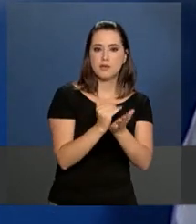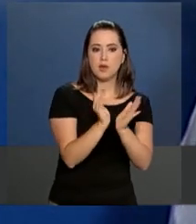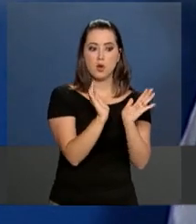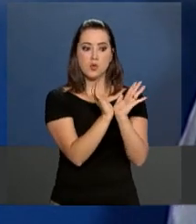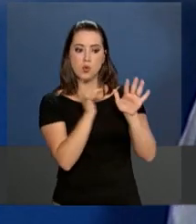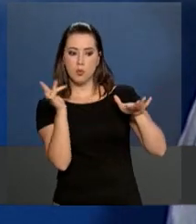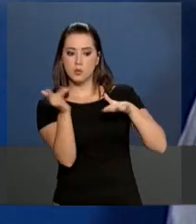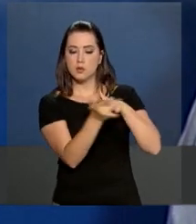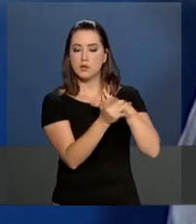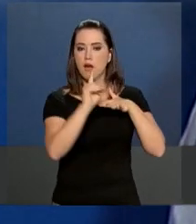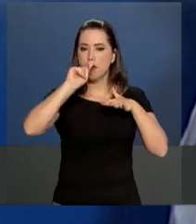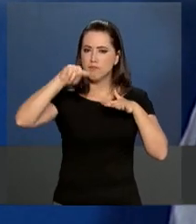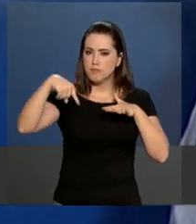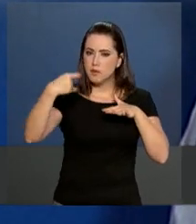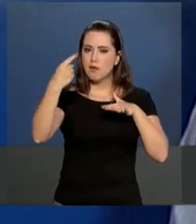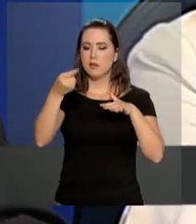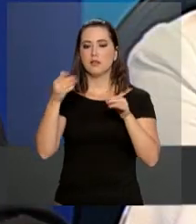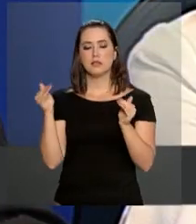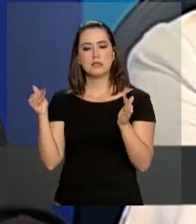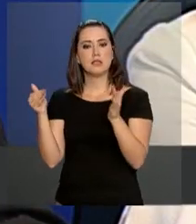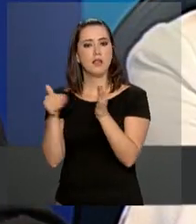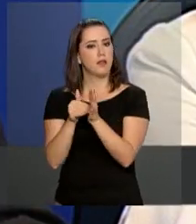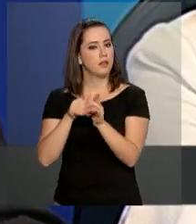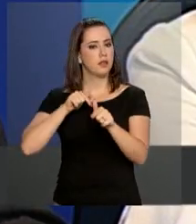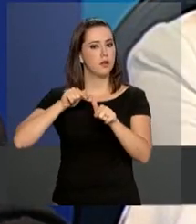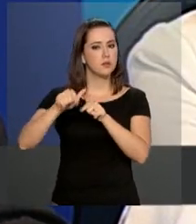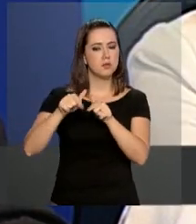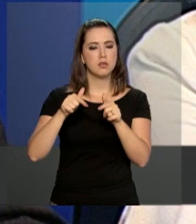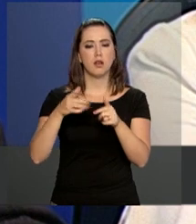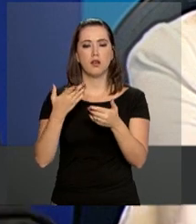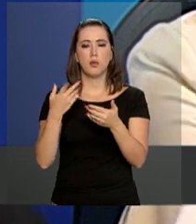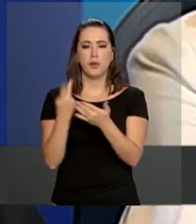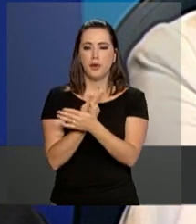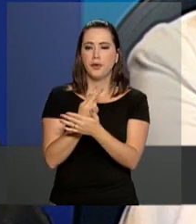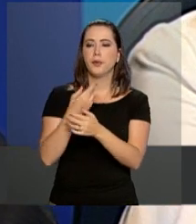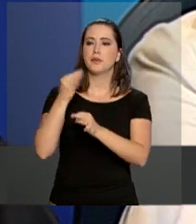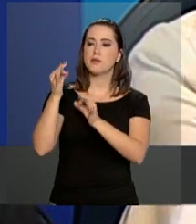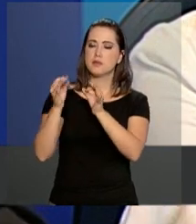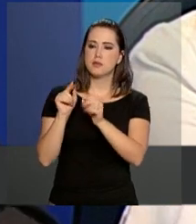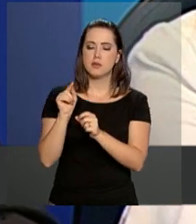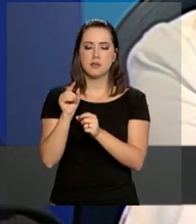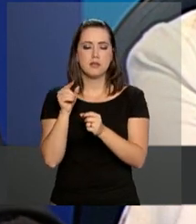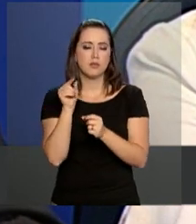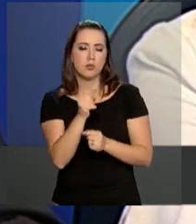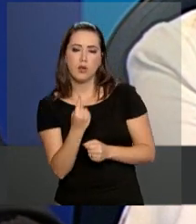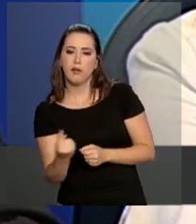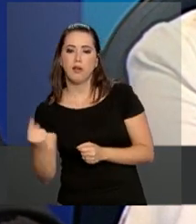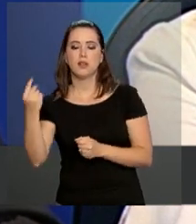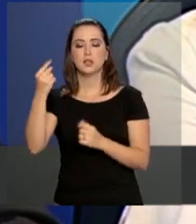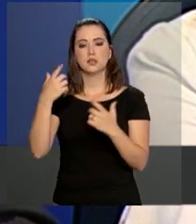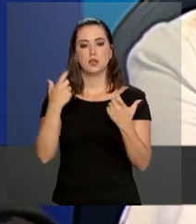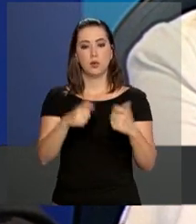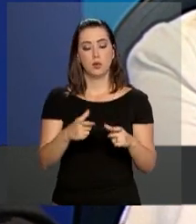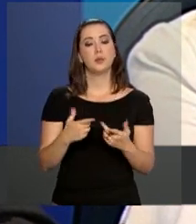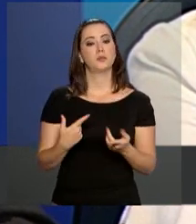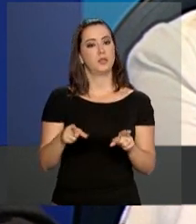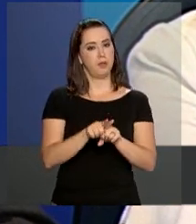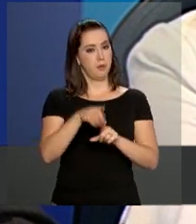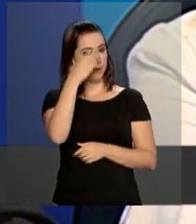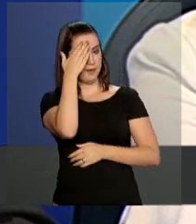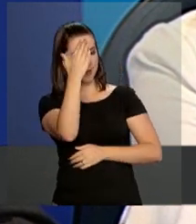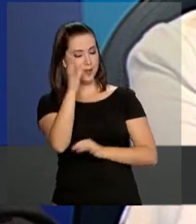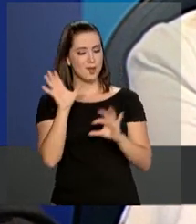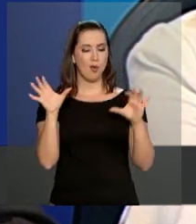sociais até é as ações pontuais necessárias é agradecer muito as forças armadas